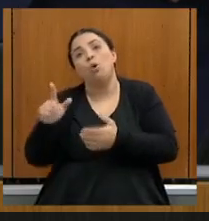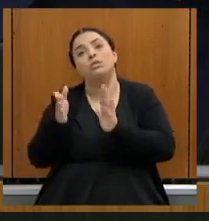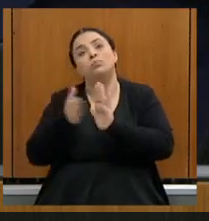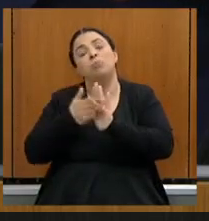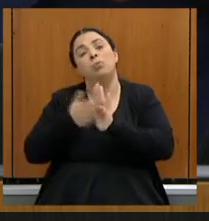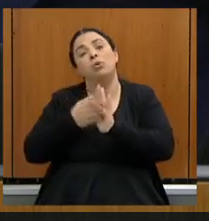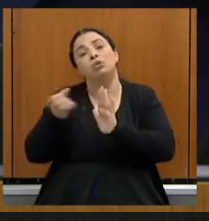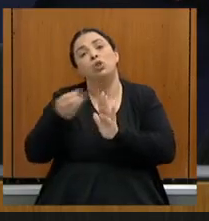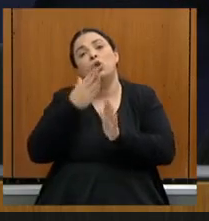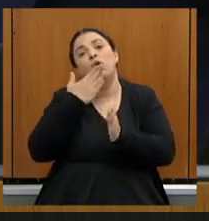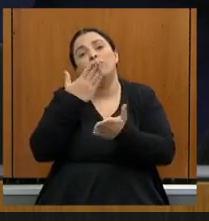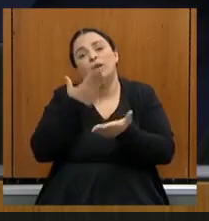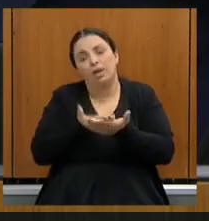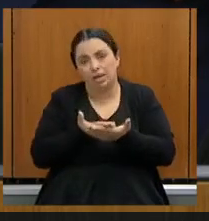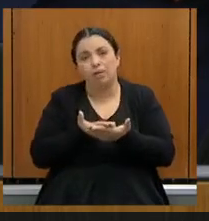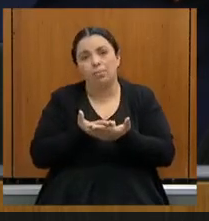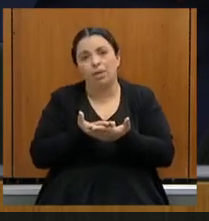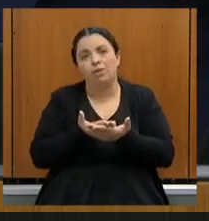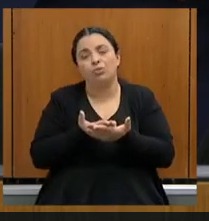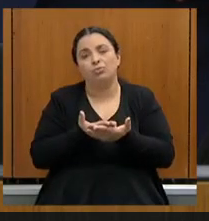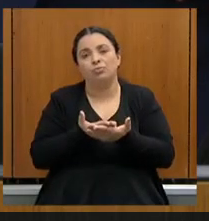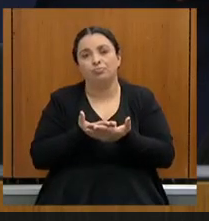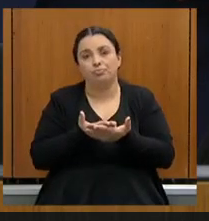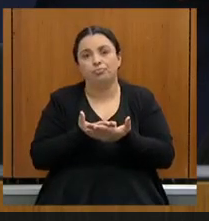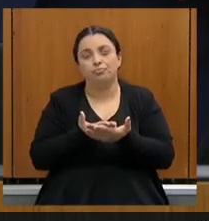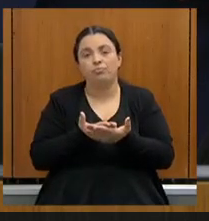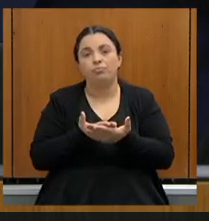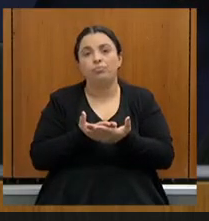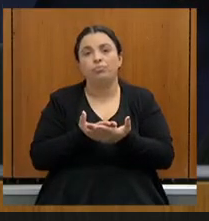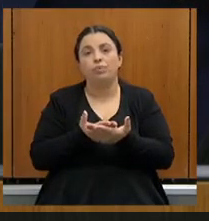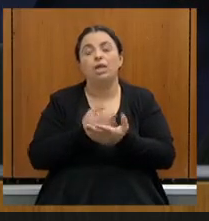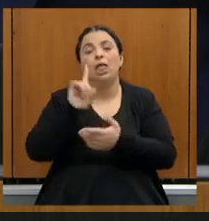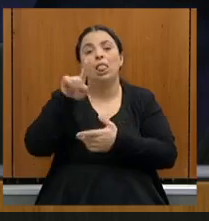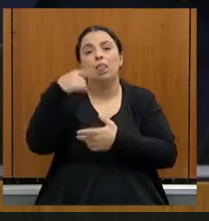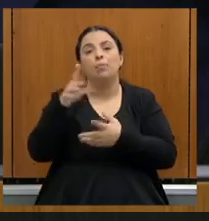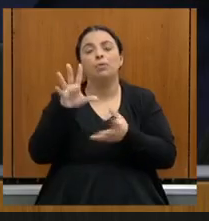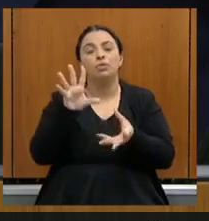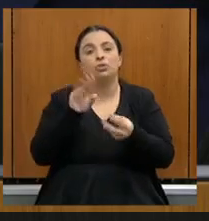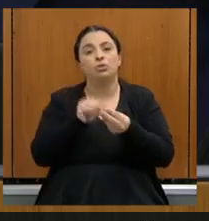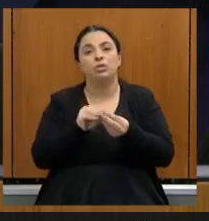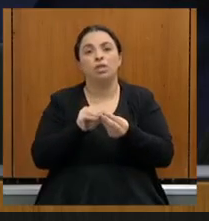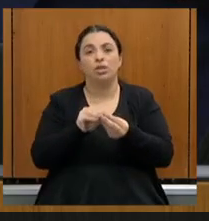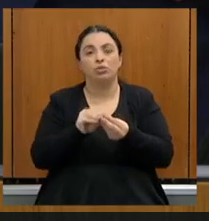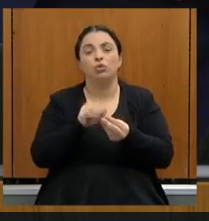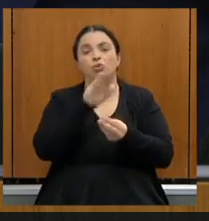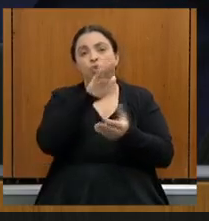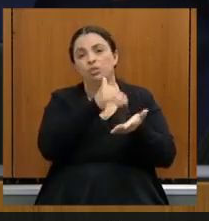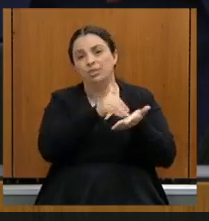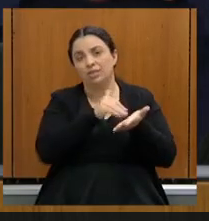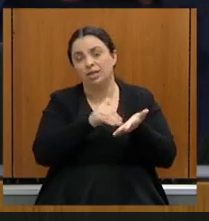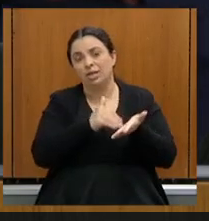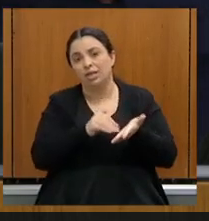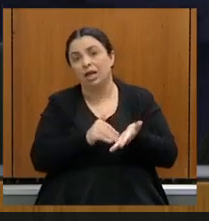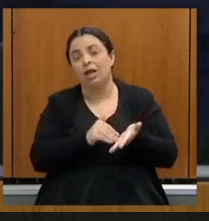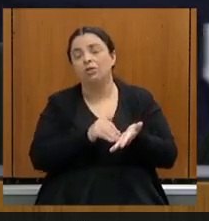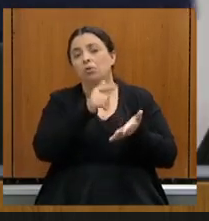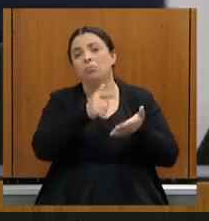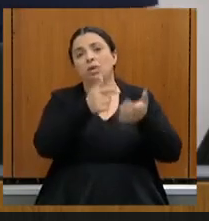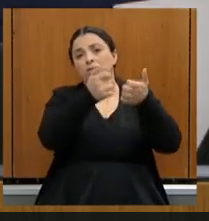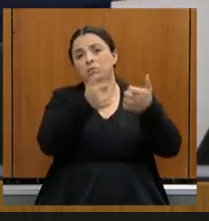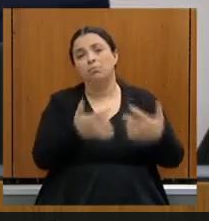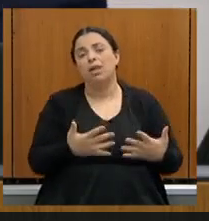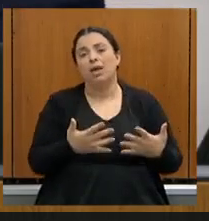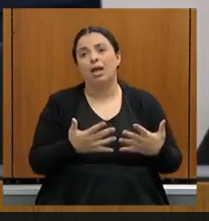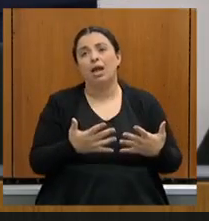que farão uso da palavra logo após aqui as considerações do secretário com relação à